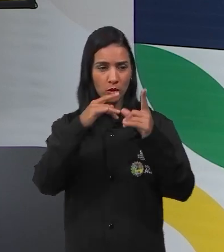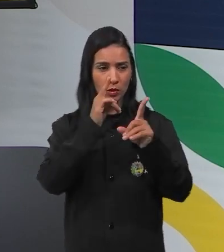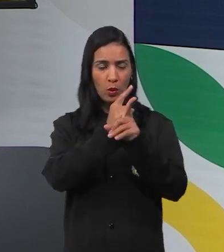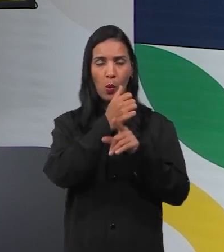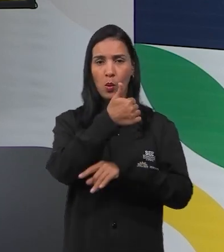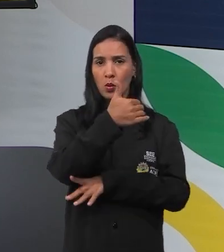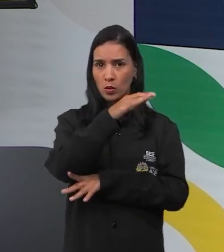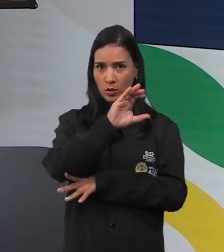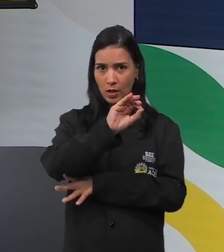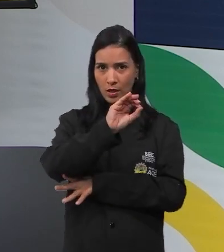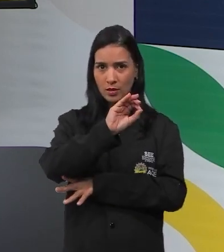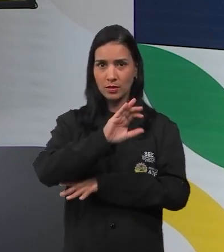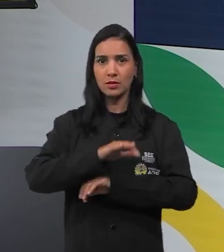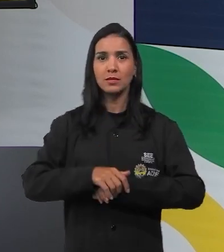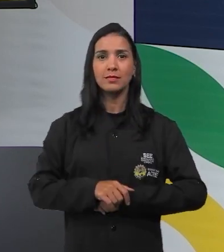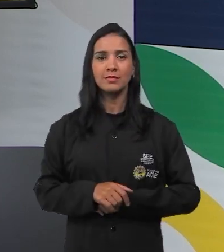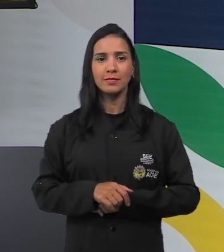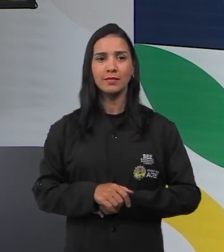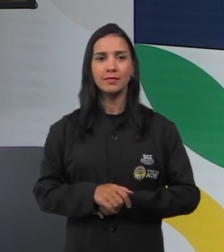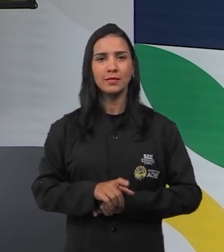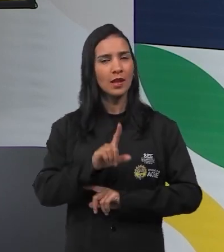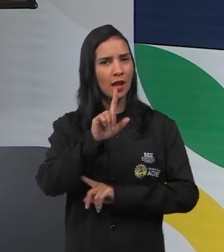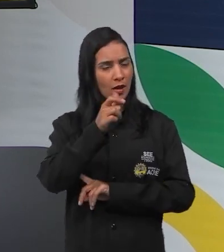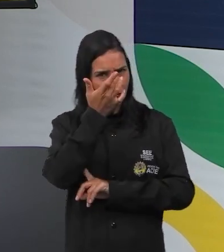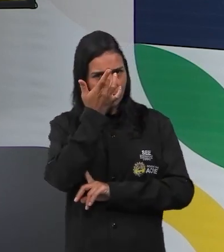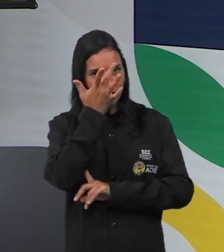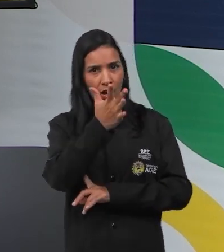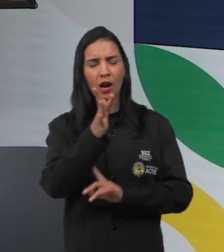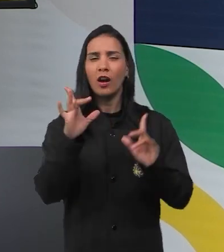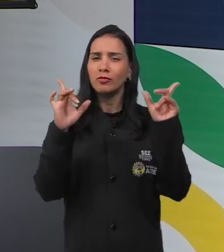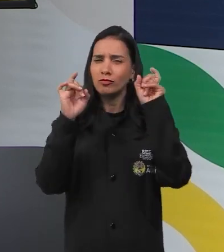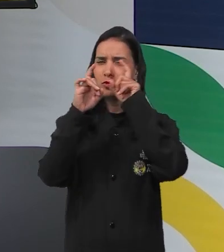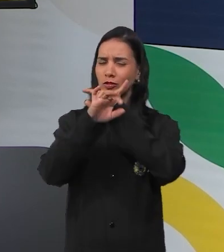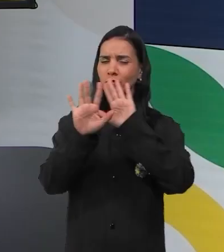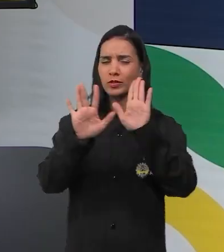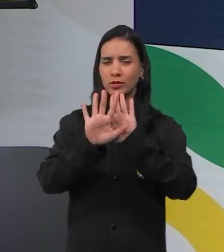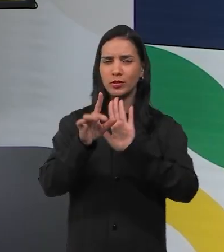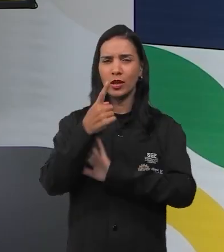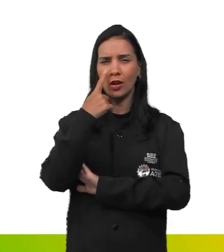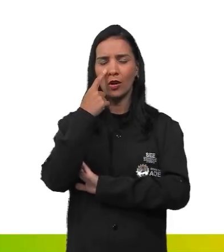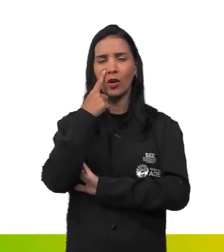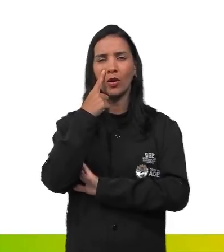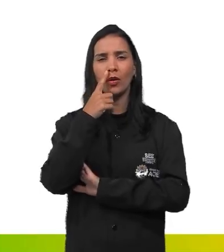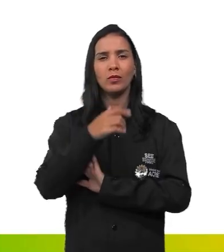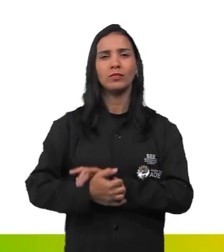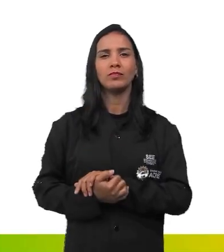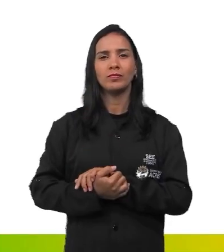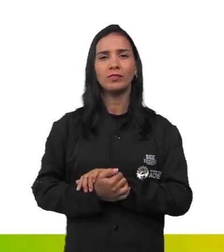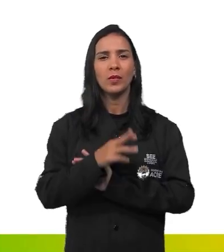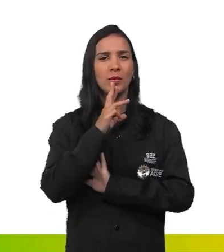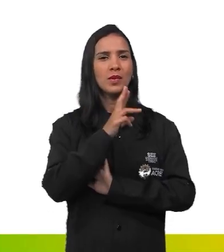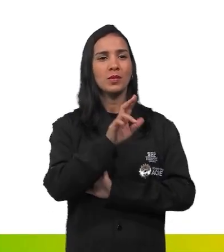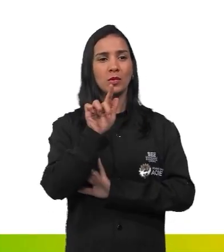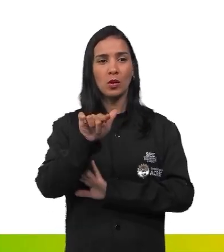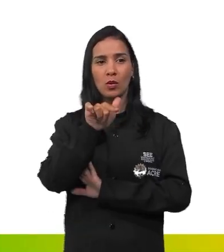cometa. Não é um problema complicado, não é? Vamos ver mais um problema.